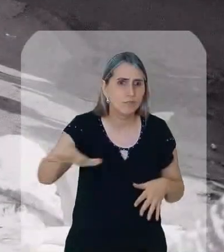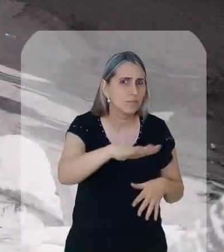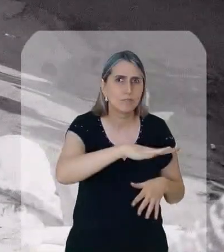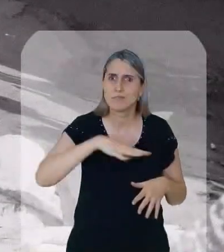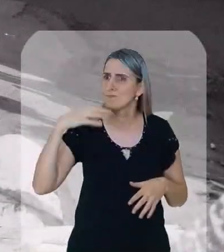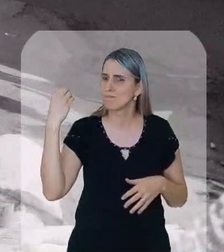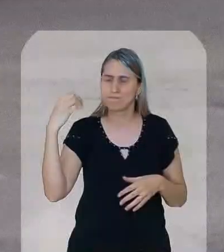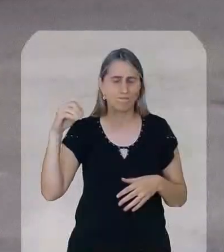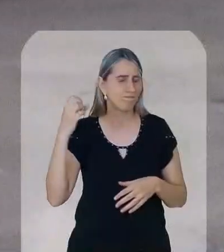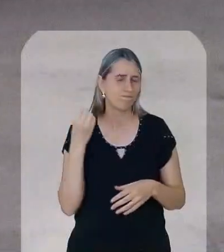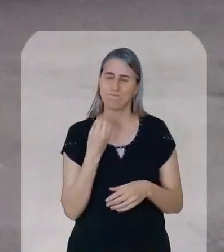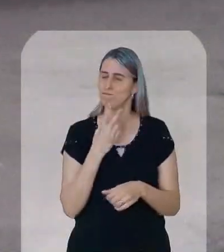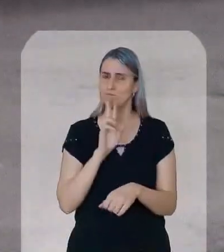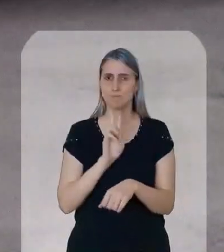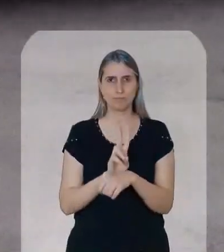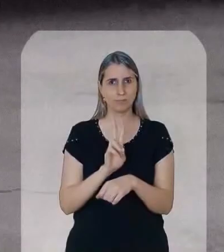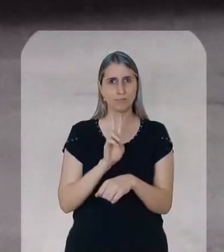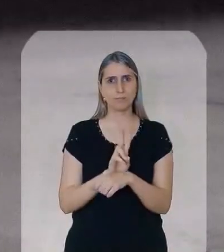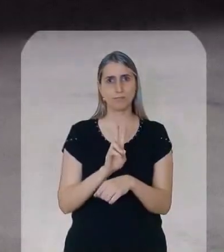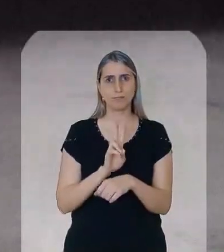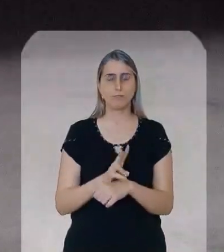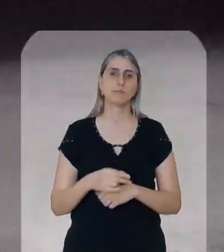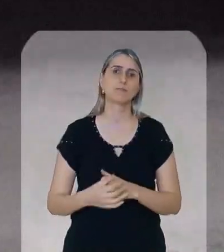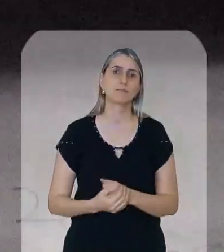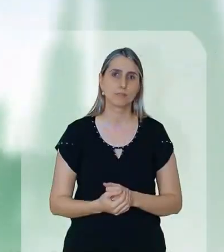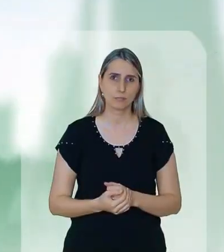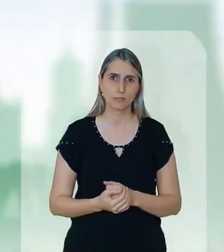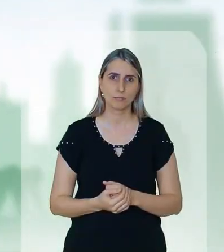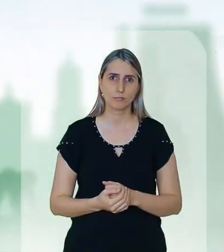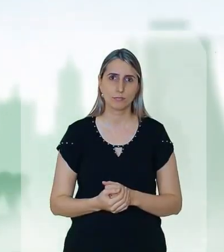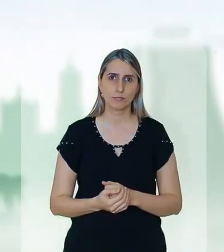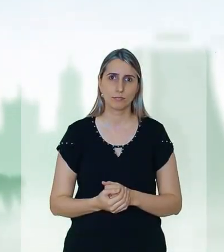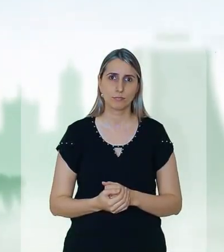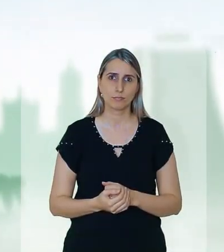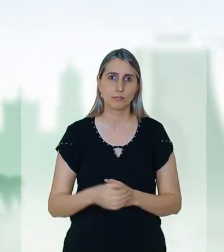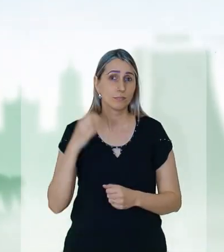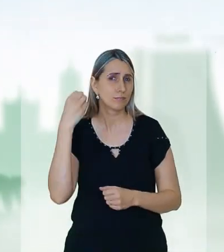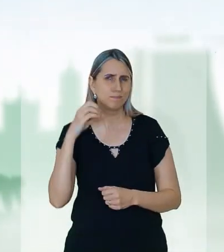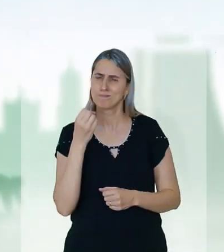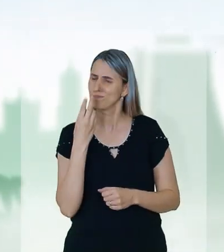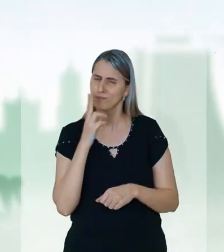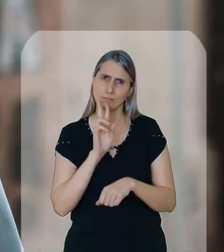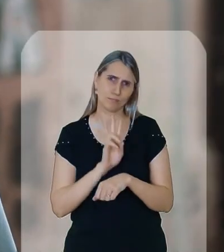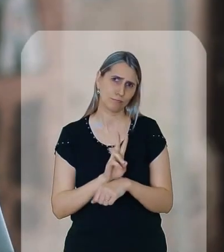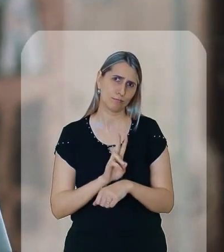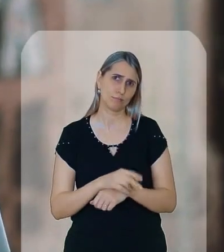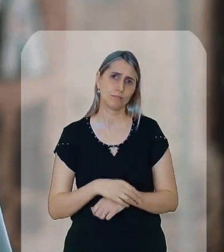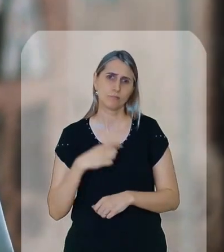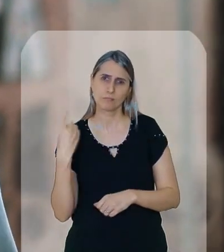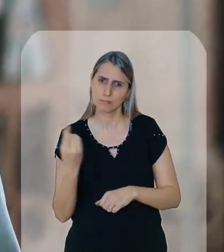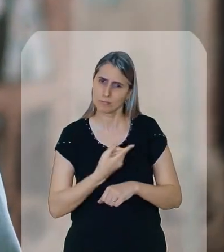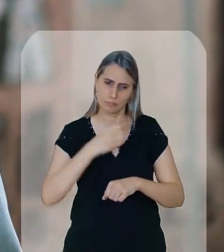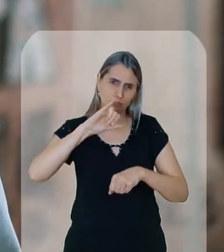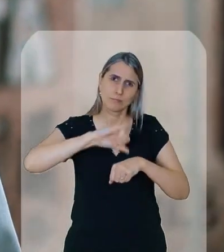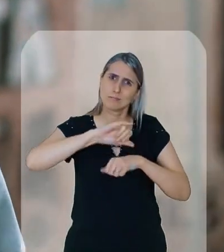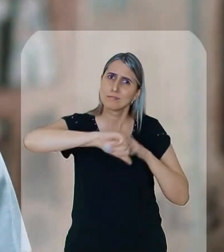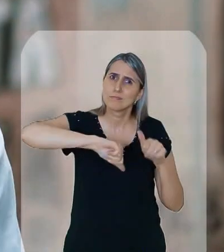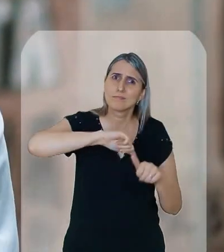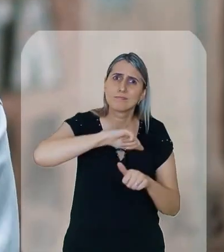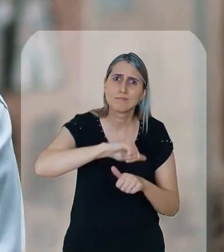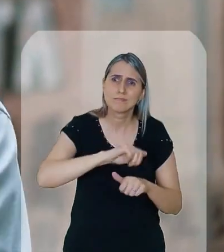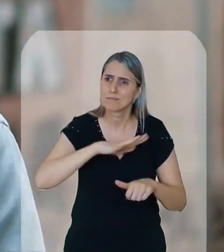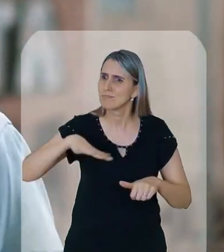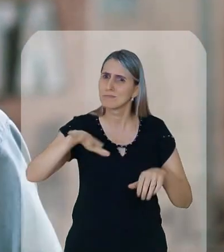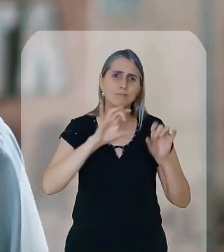as áreas, Porto Alegre está mal cuidada. Porto Alegre está mal cuidada. Nossa capital se transformou numa